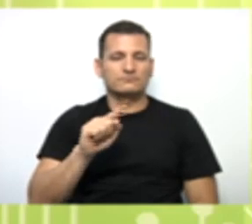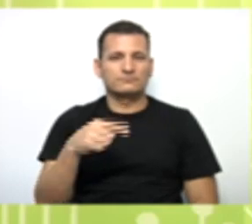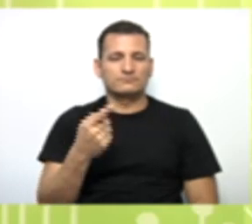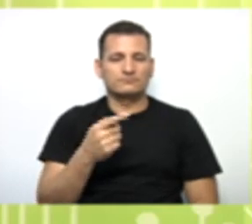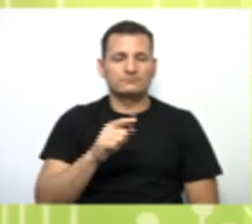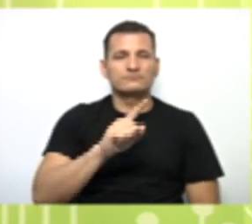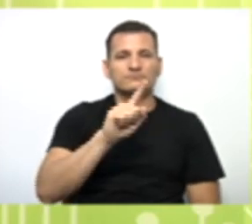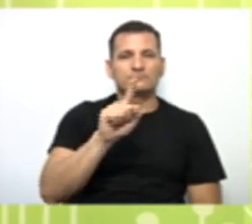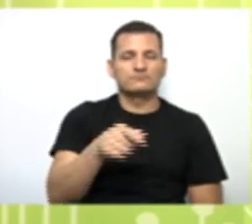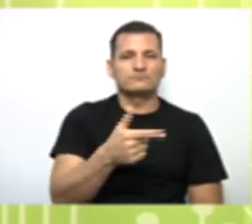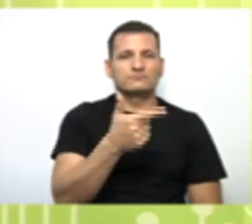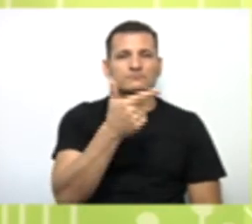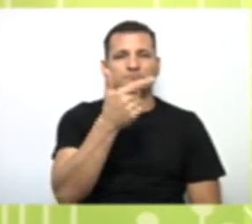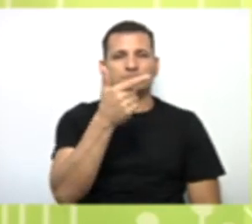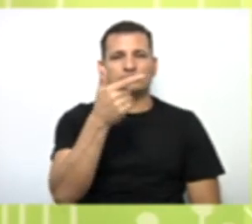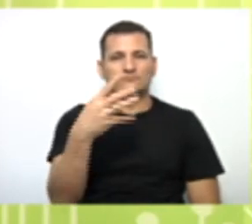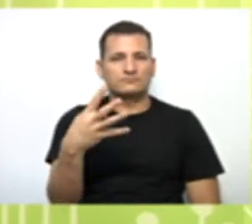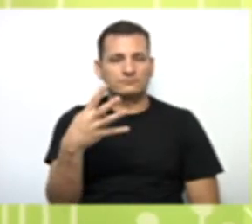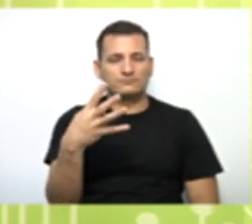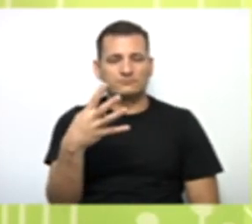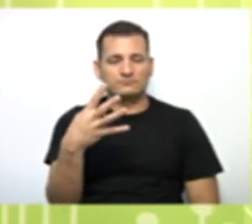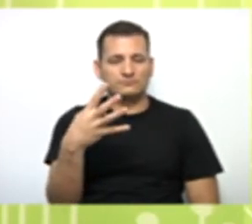verdade, 1024